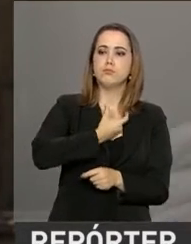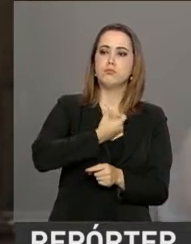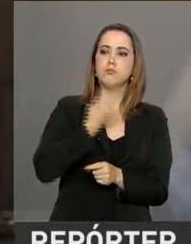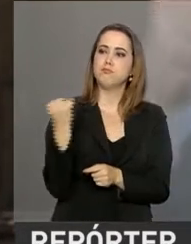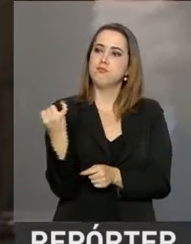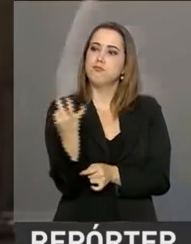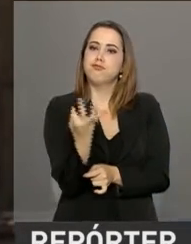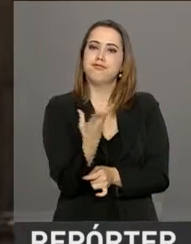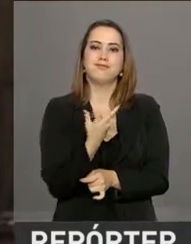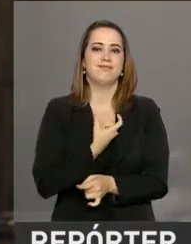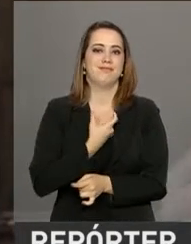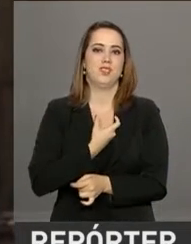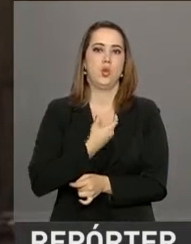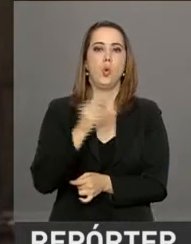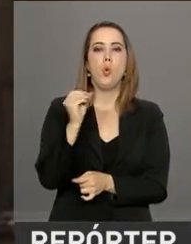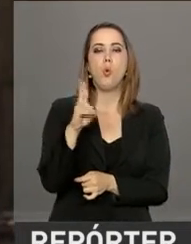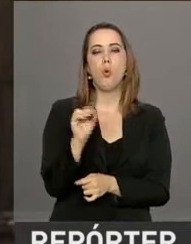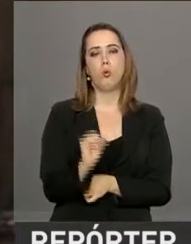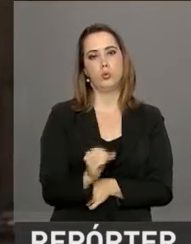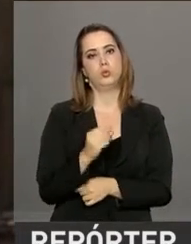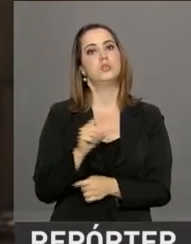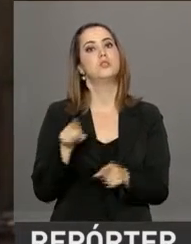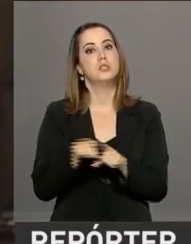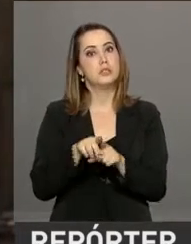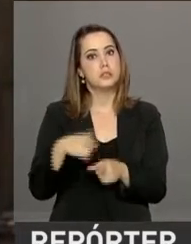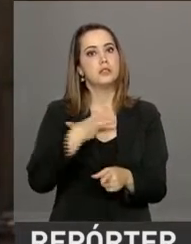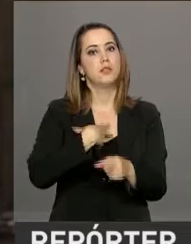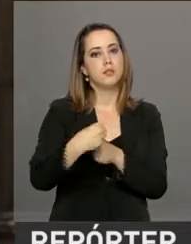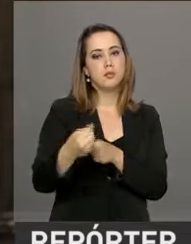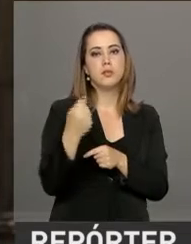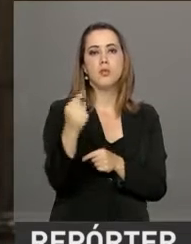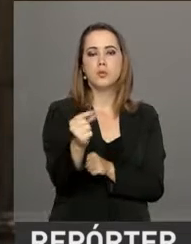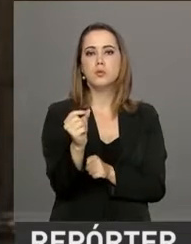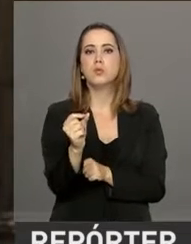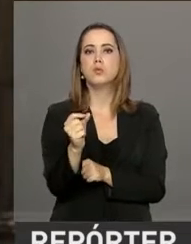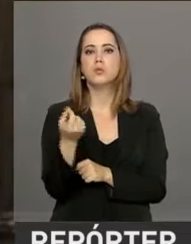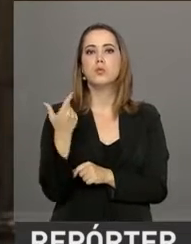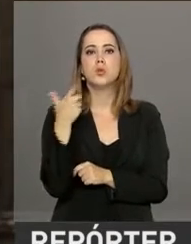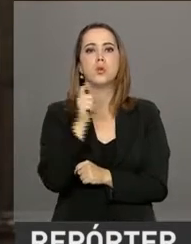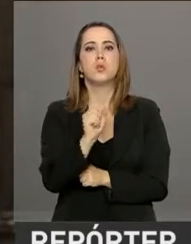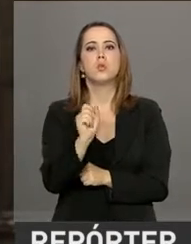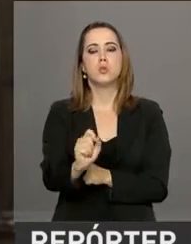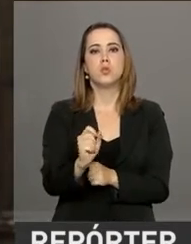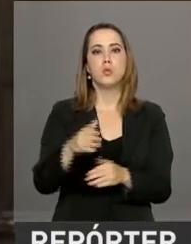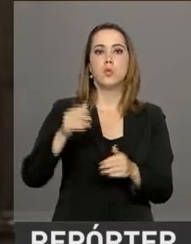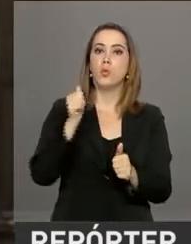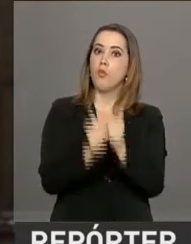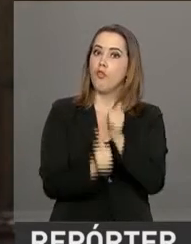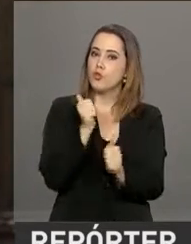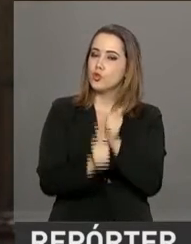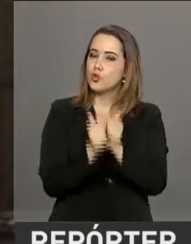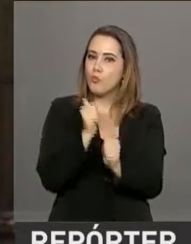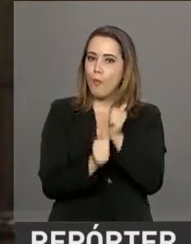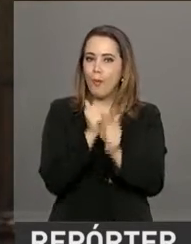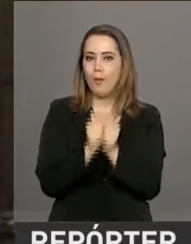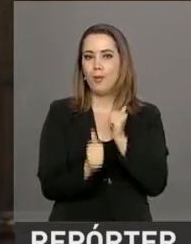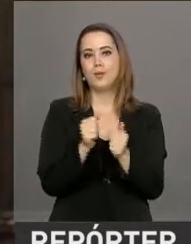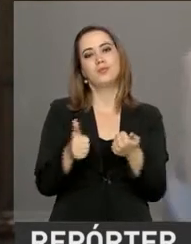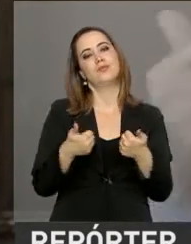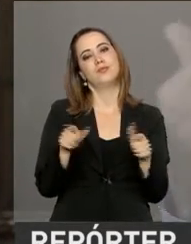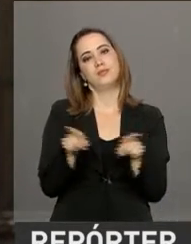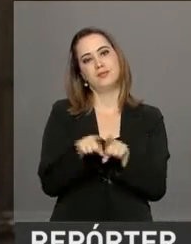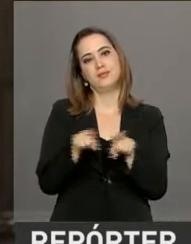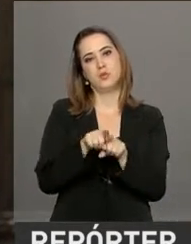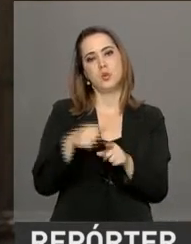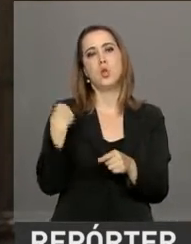mais medalhas de ouro e mais ainda ganhamos a olimpíada do futebol que o brasil apesar de ser o maior campeão